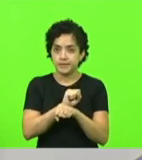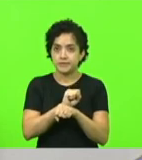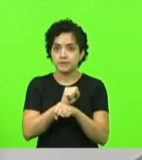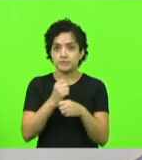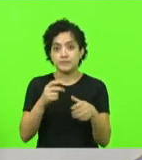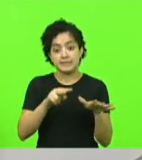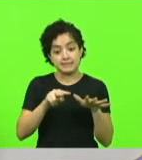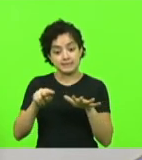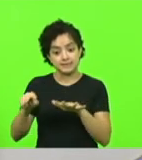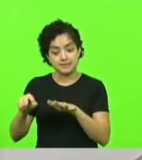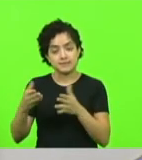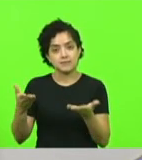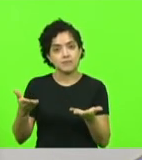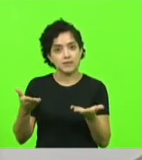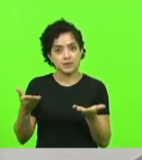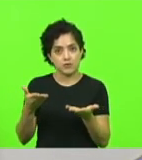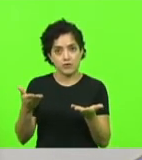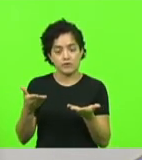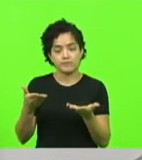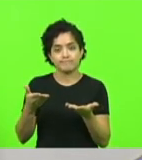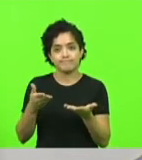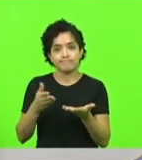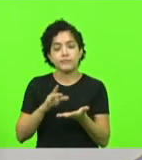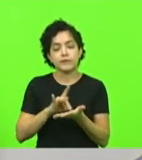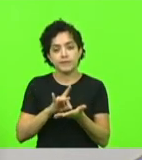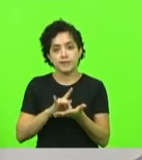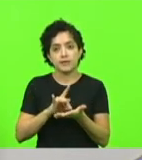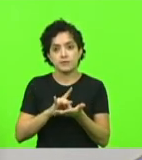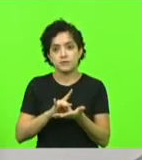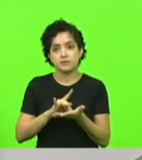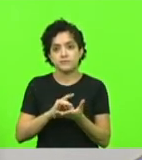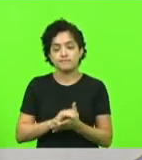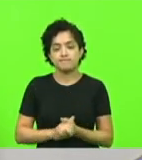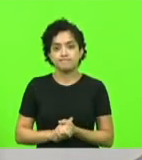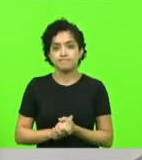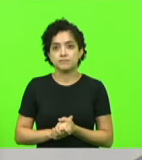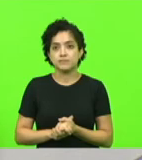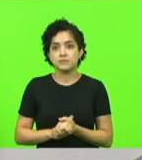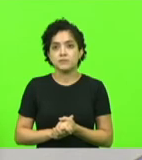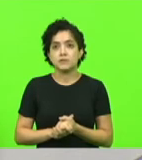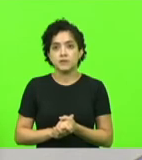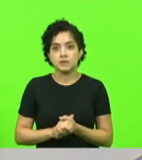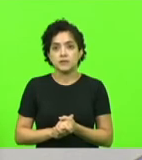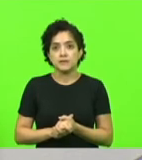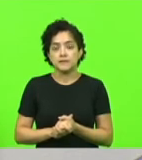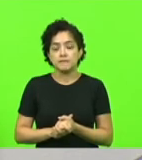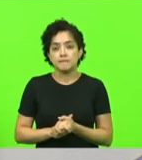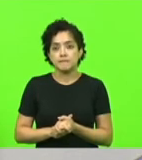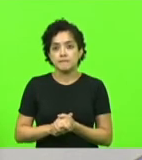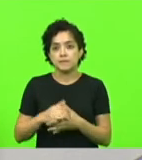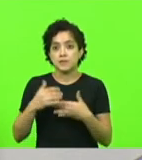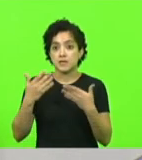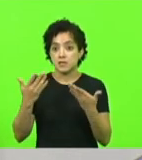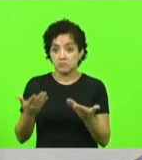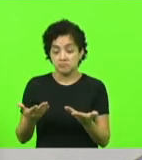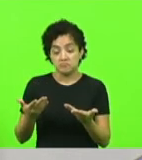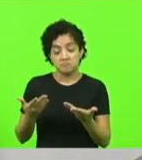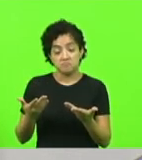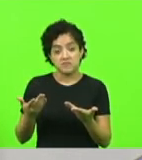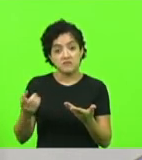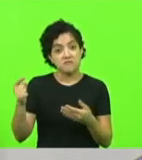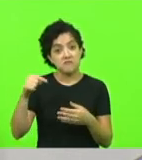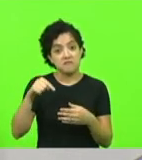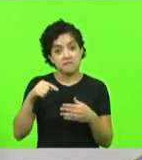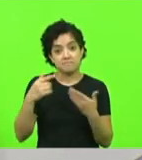semana. De verdade, eu espero que seja essa semana. Estamos correndo contra o tempo. E o que vem, eu espero